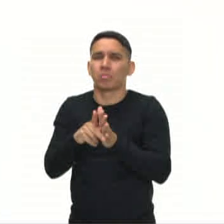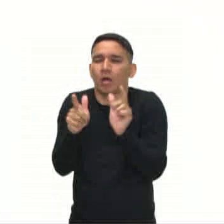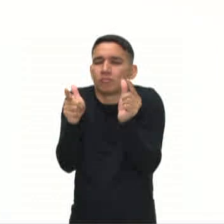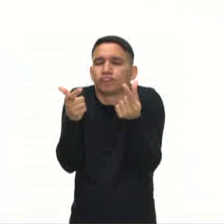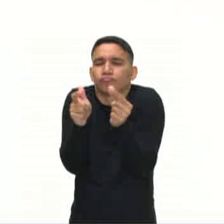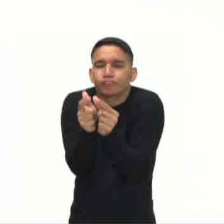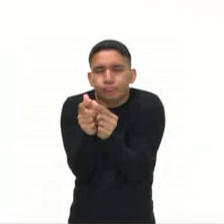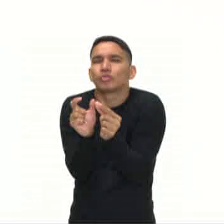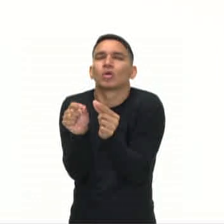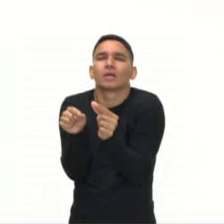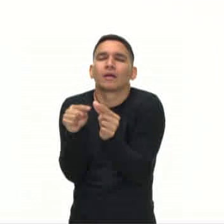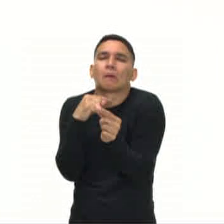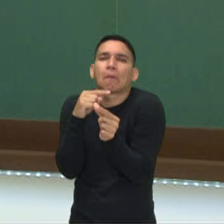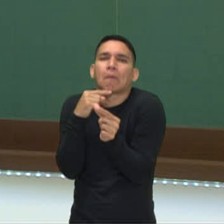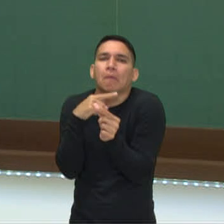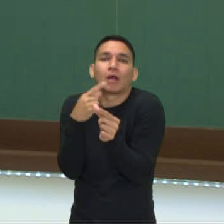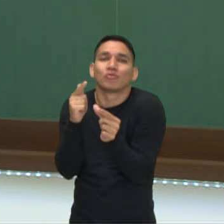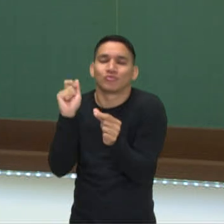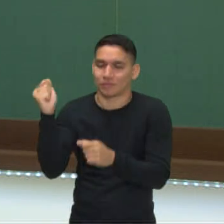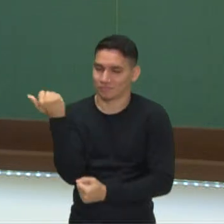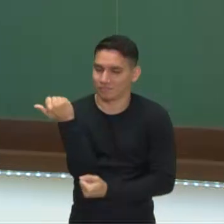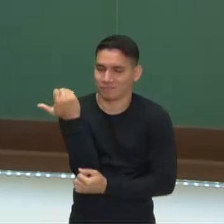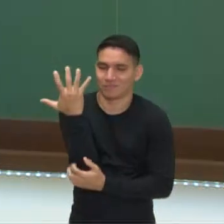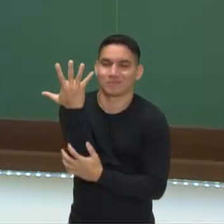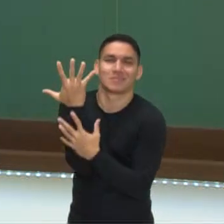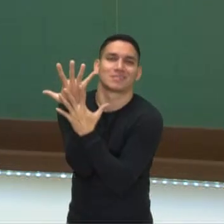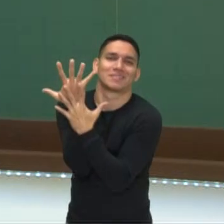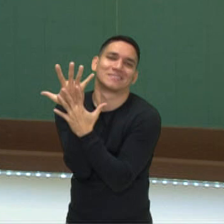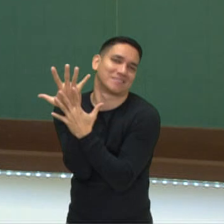pequenininha, então não tem vaso condutor de seiva.